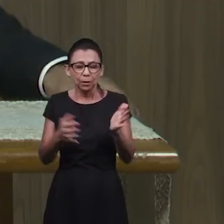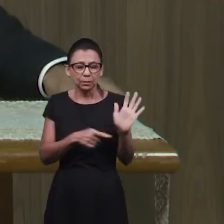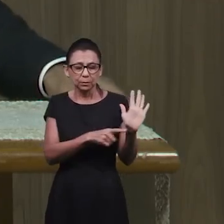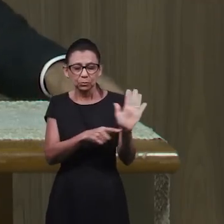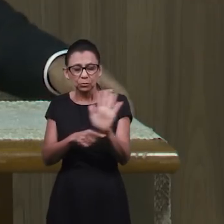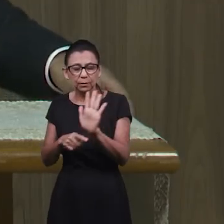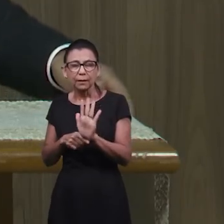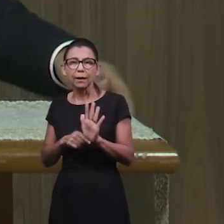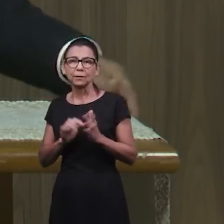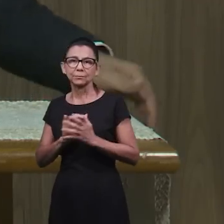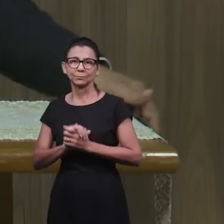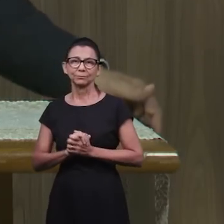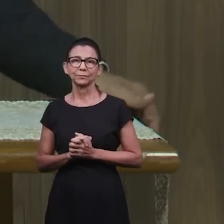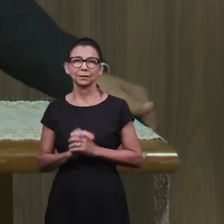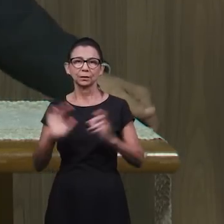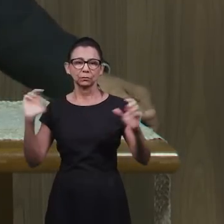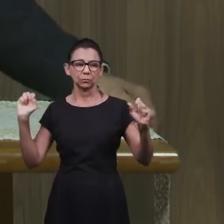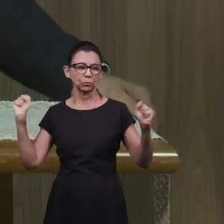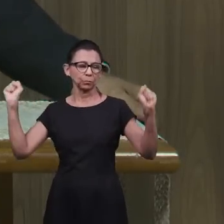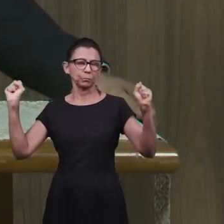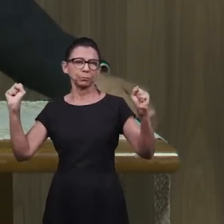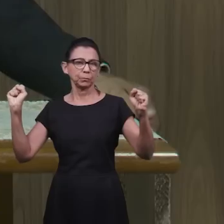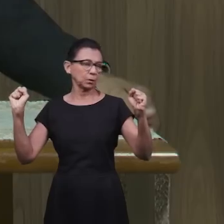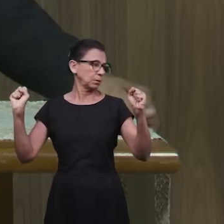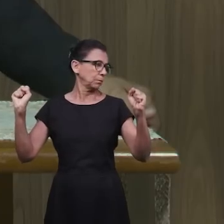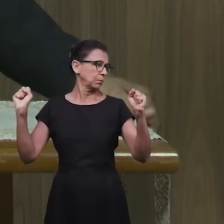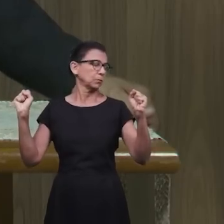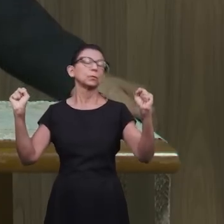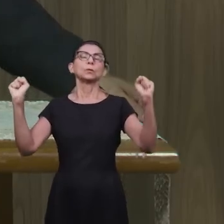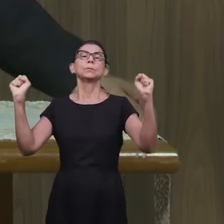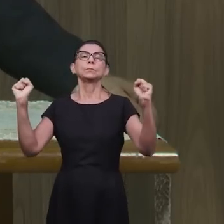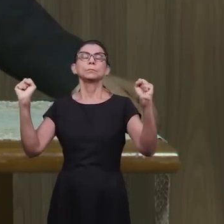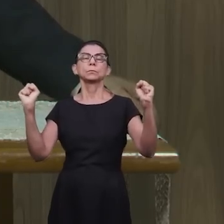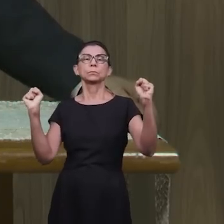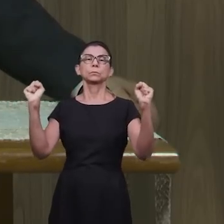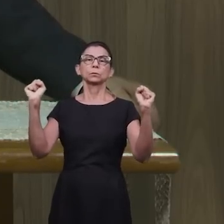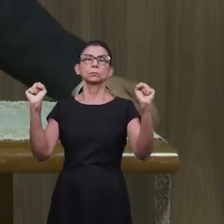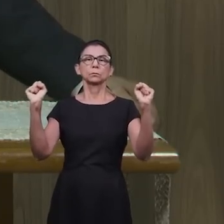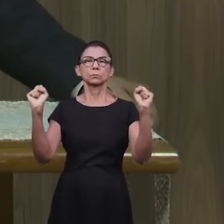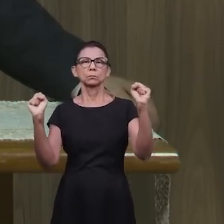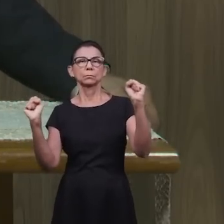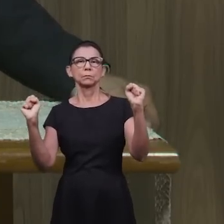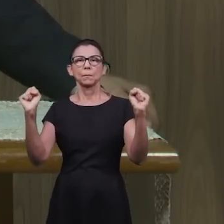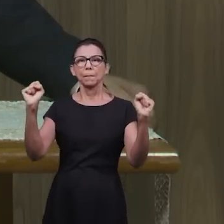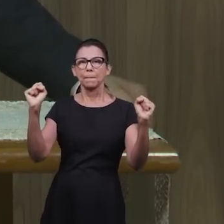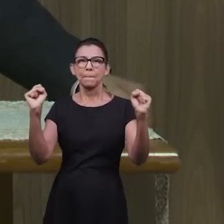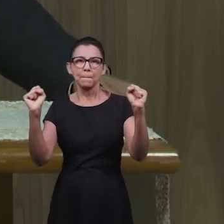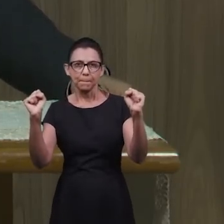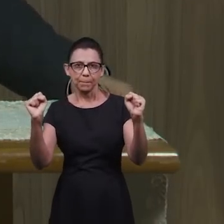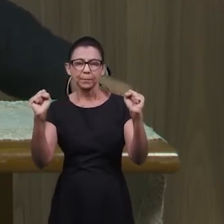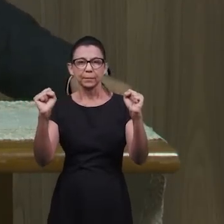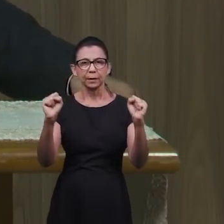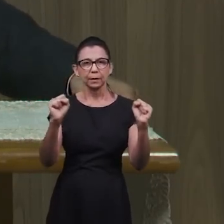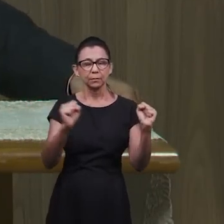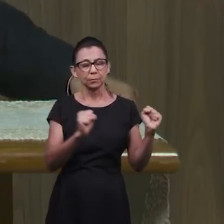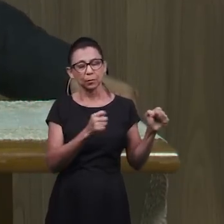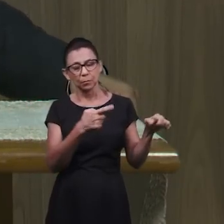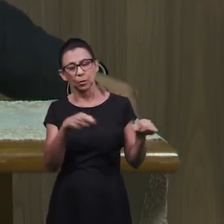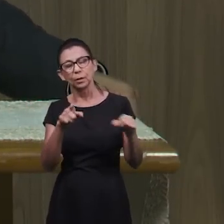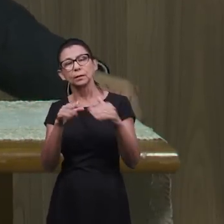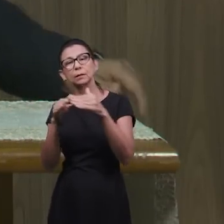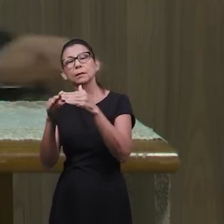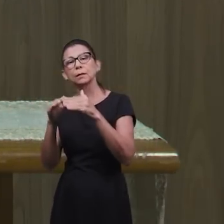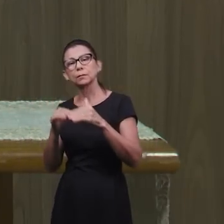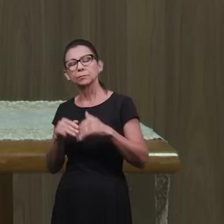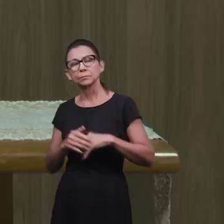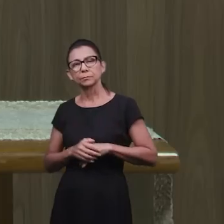Jesus. Muitas vezes o homem se encontra numa situação que ele não tem forças para